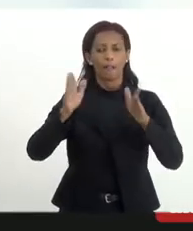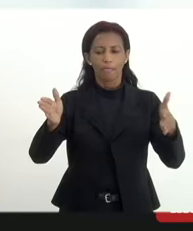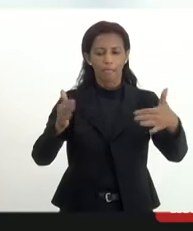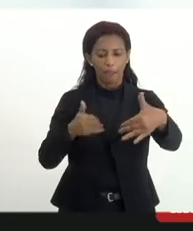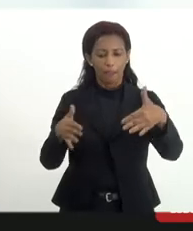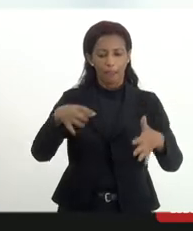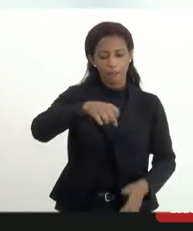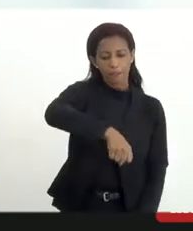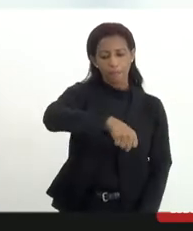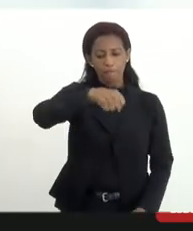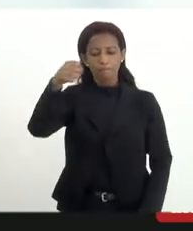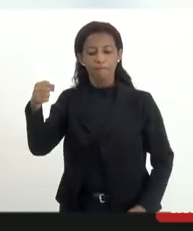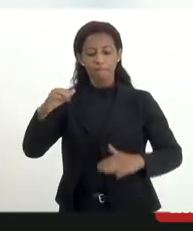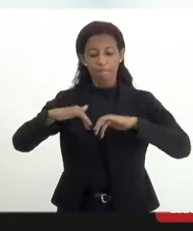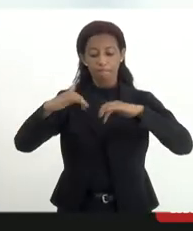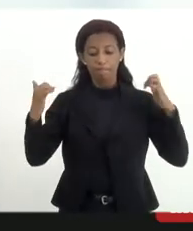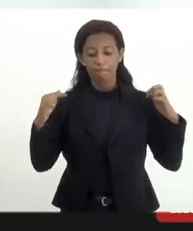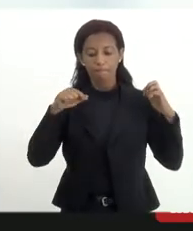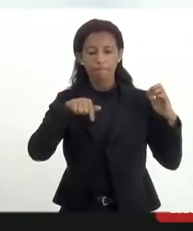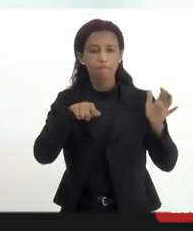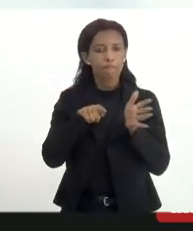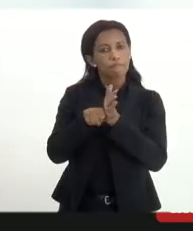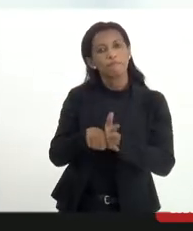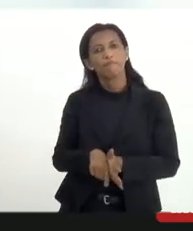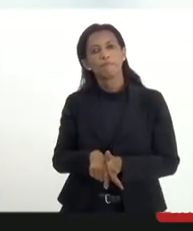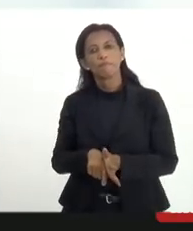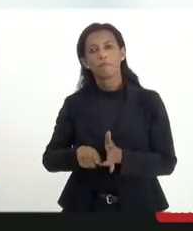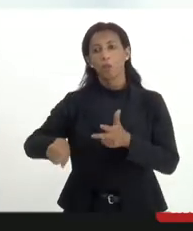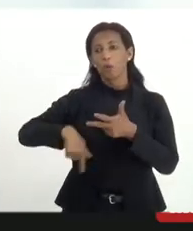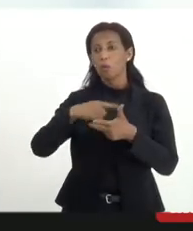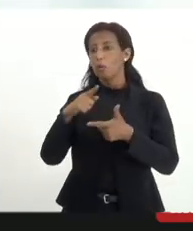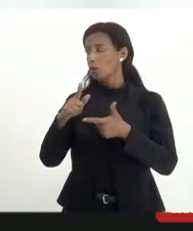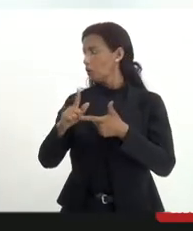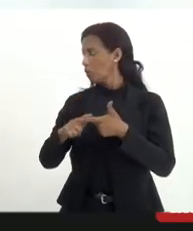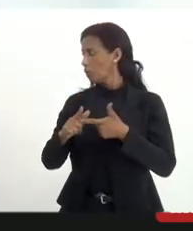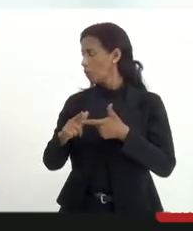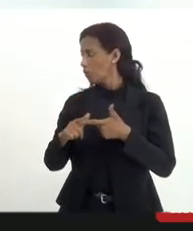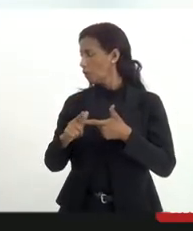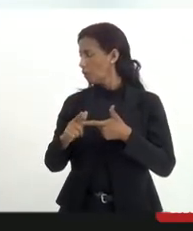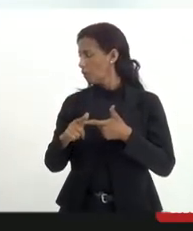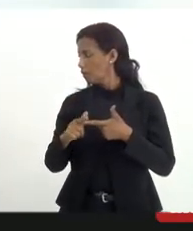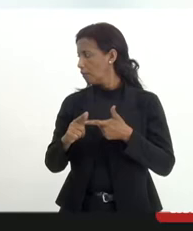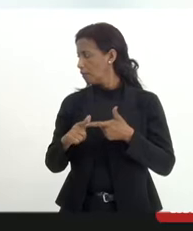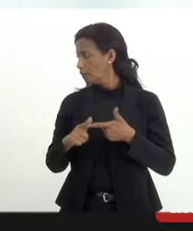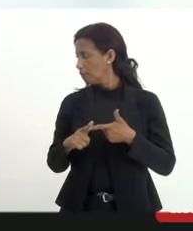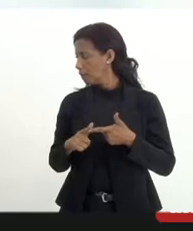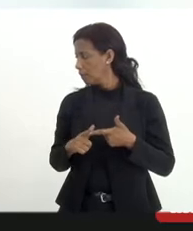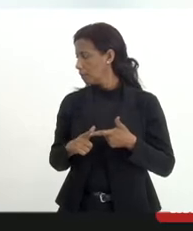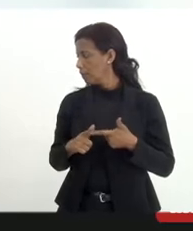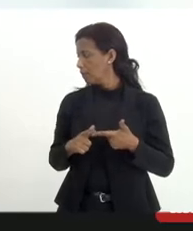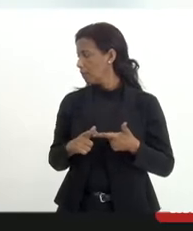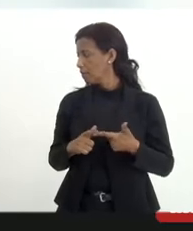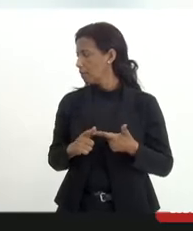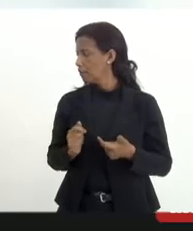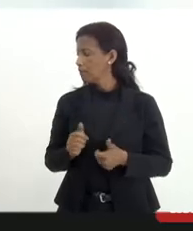O segundo era, e que até certo ponto ela está sendo destampada.